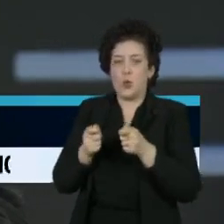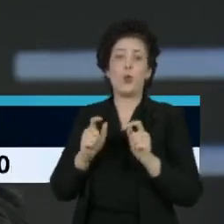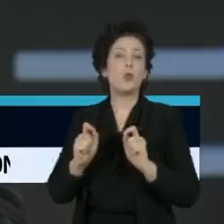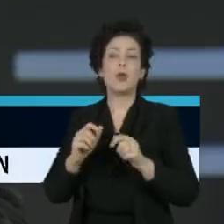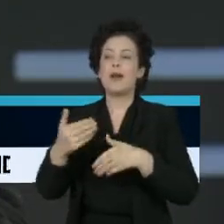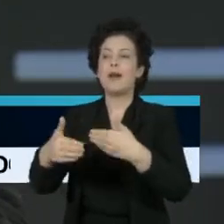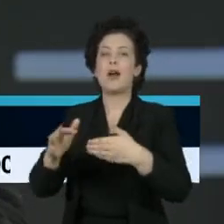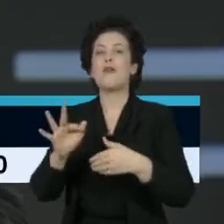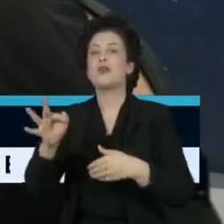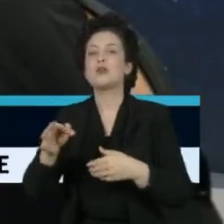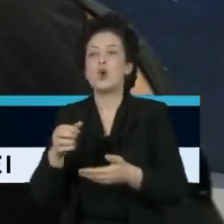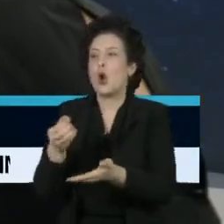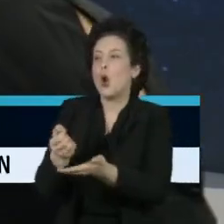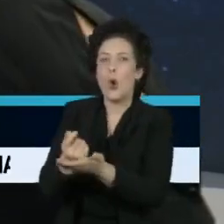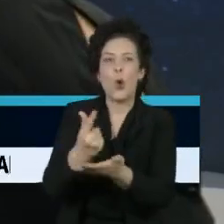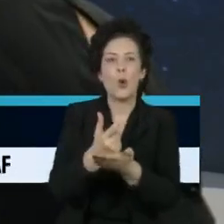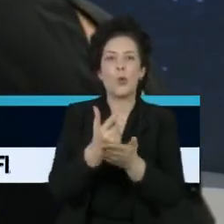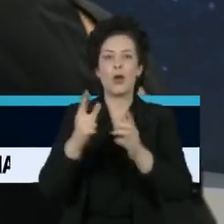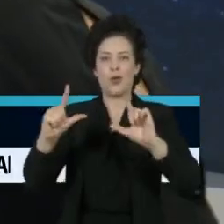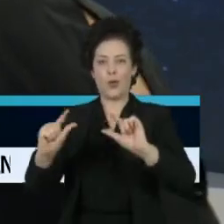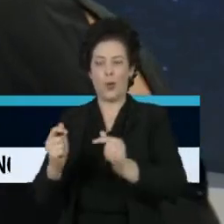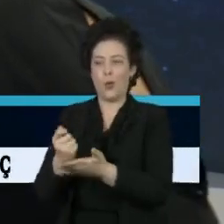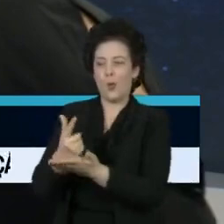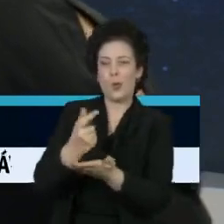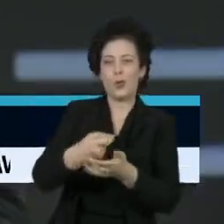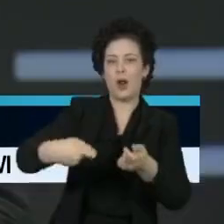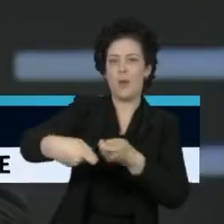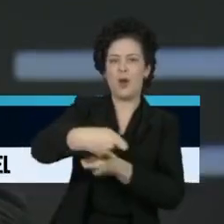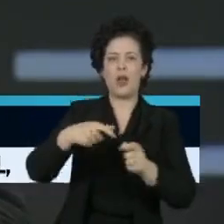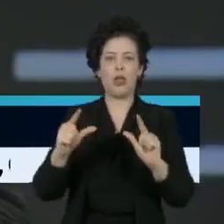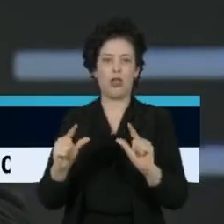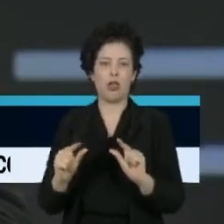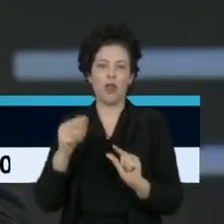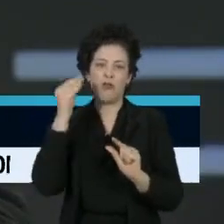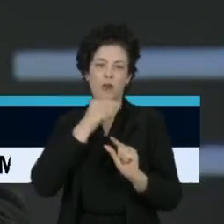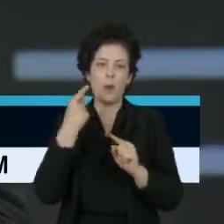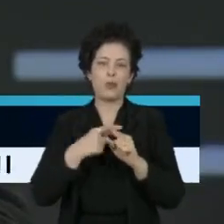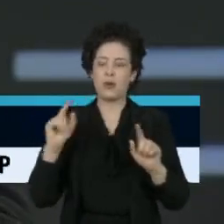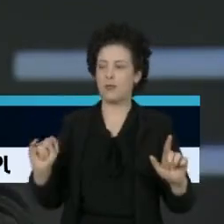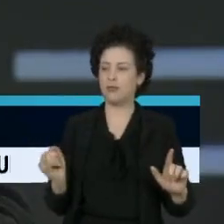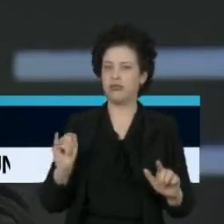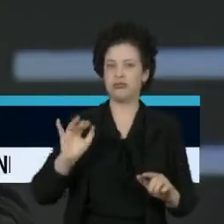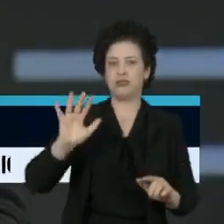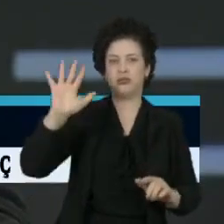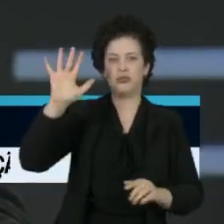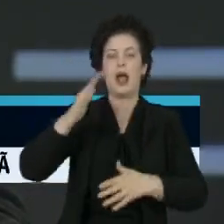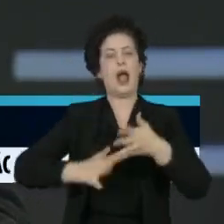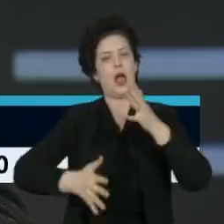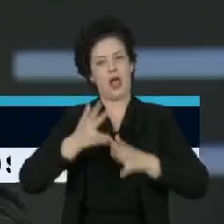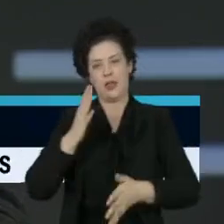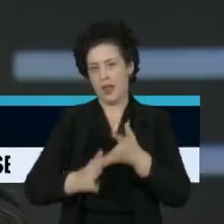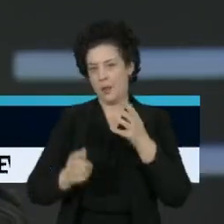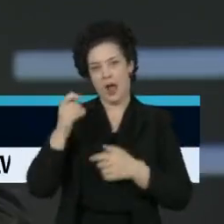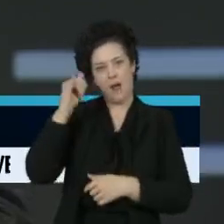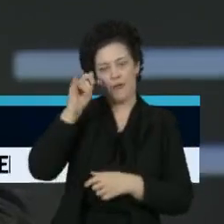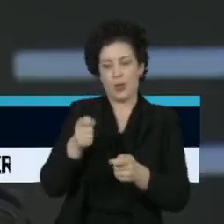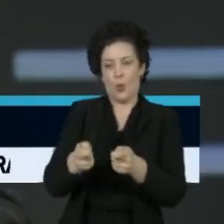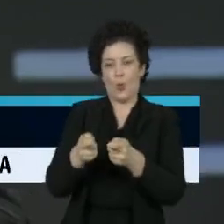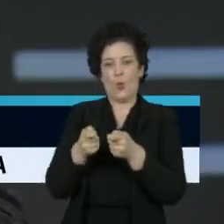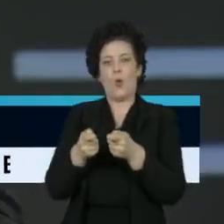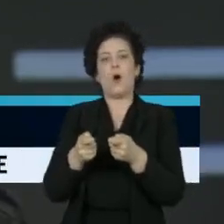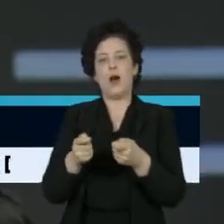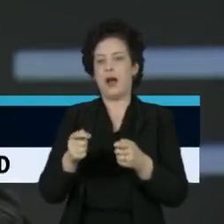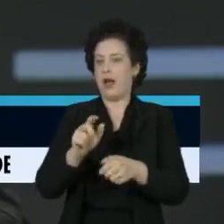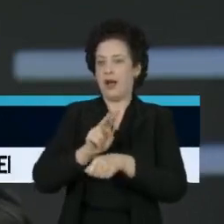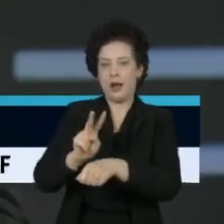maior do consumo uma refração maior da atividade econômica porque os juros acabam fazendo isso acabam é